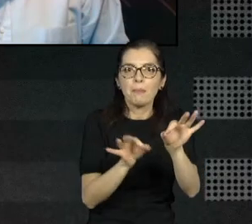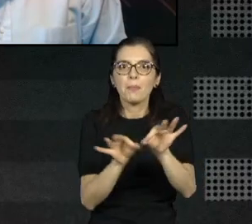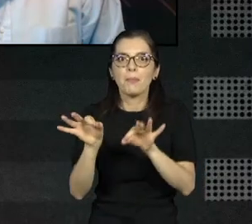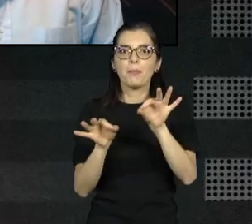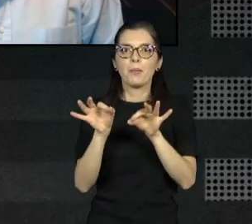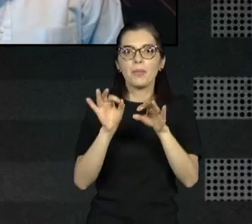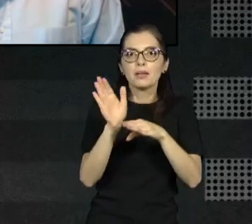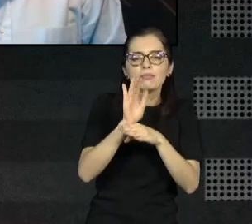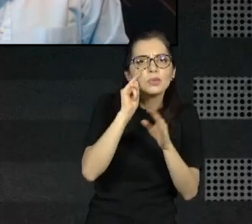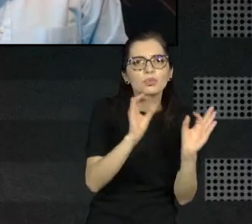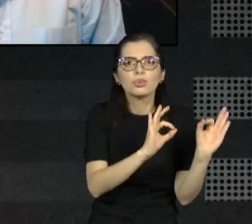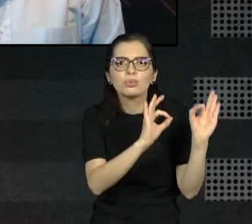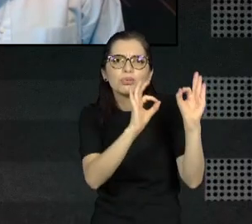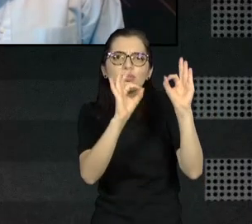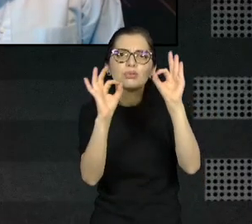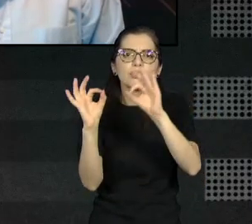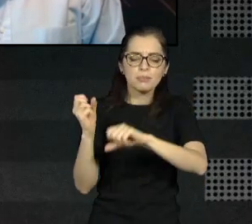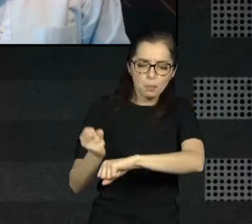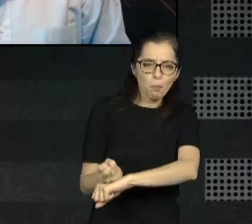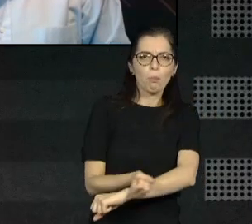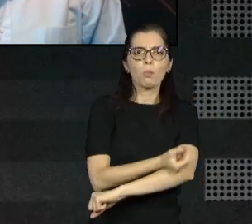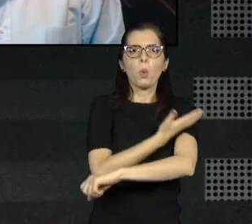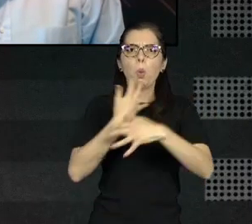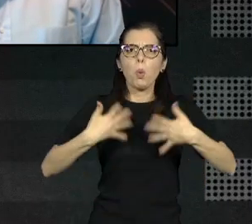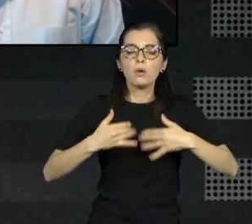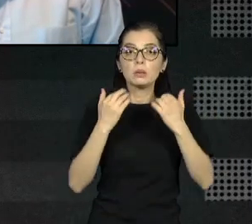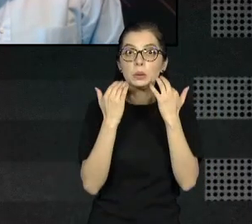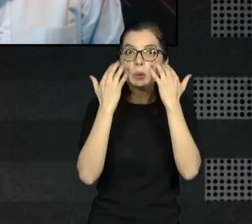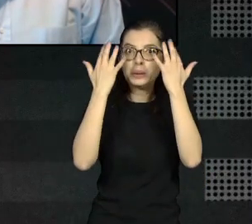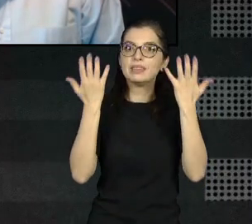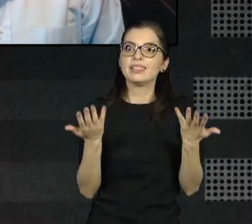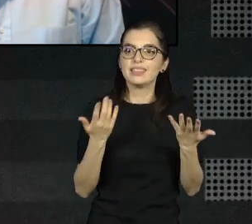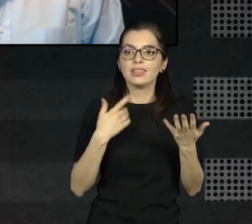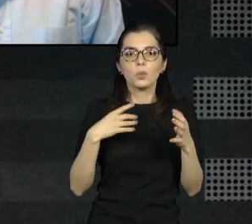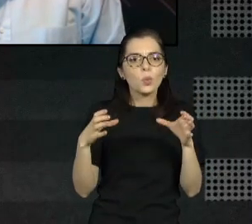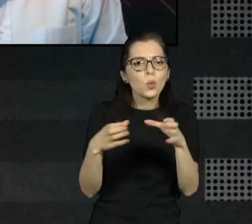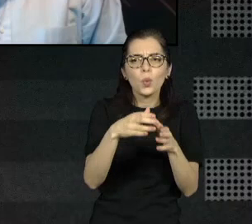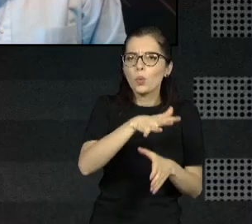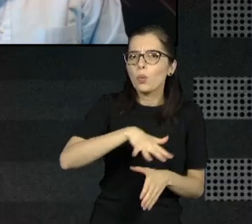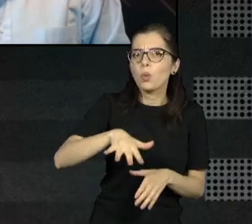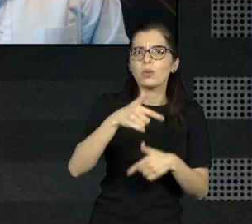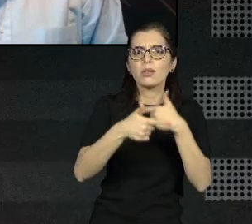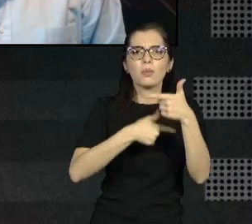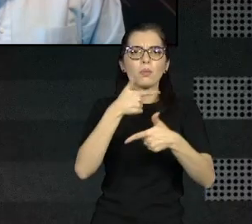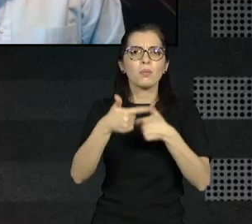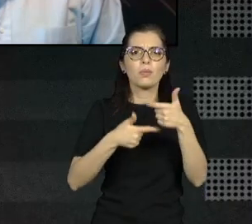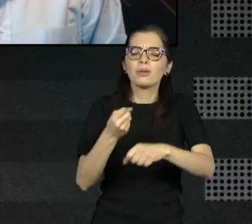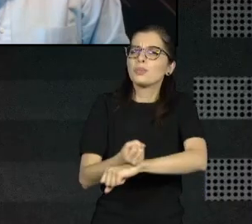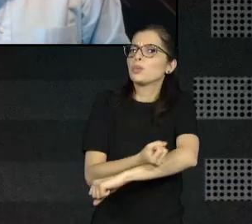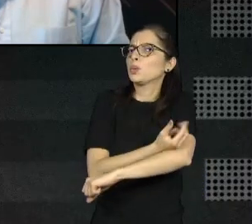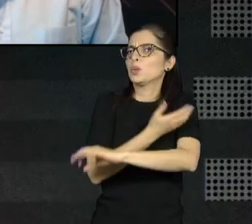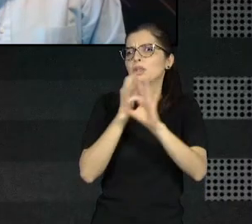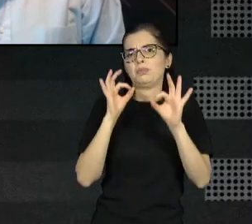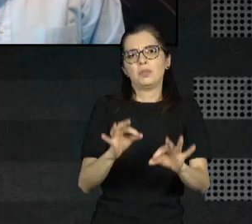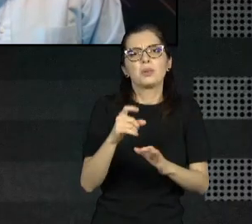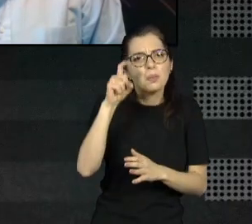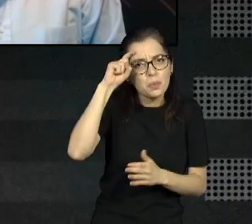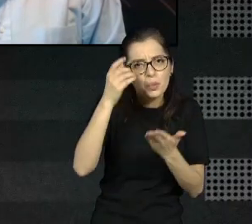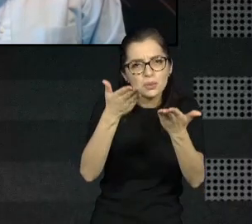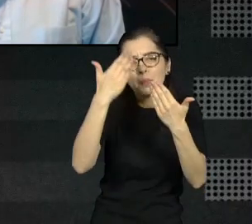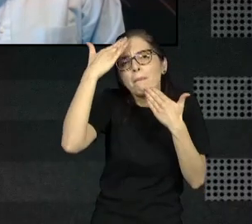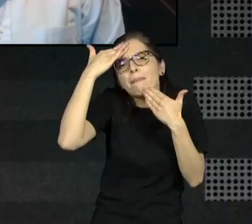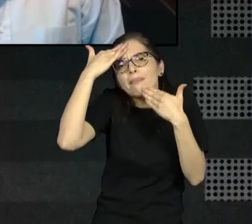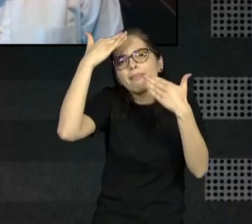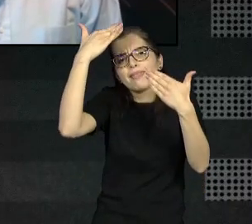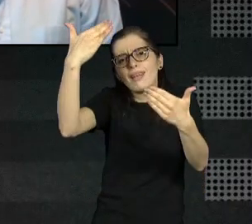só. E uma emoção para mim e para todo mundo que participou do filme. Então, Maurício, obrigado por ter criado os personagens